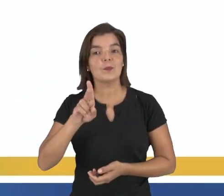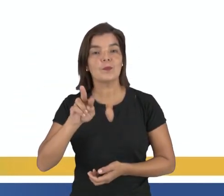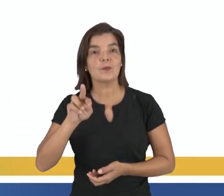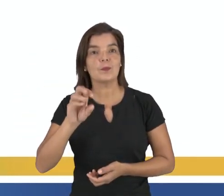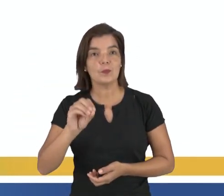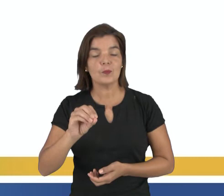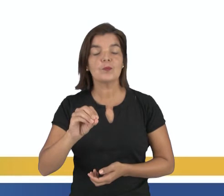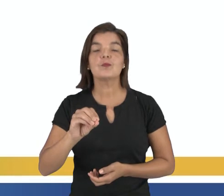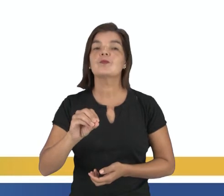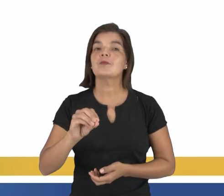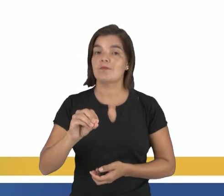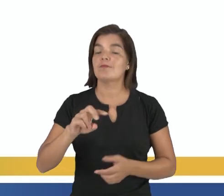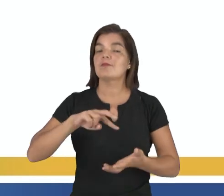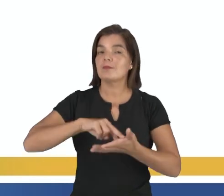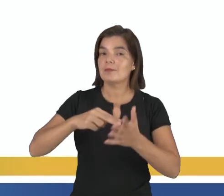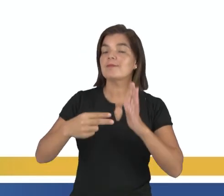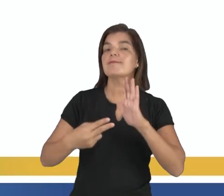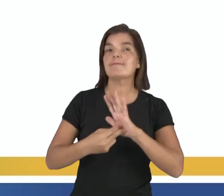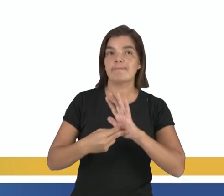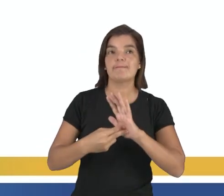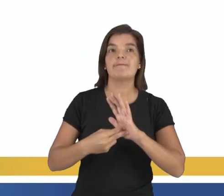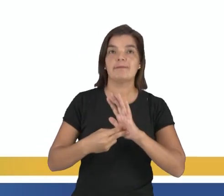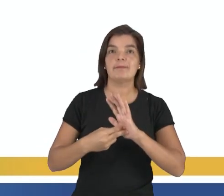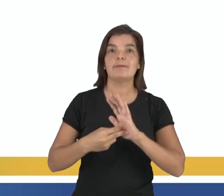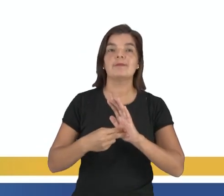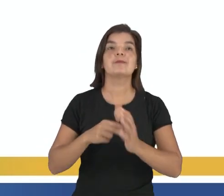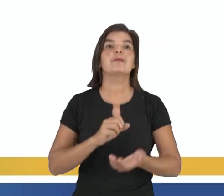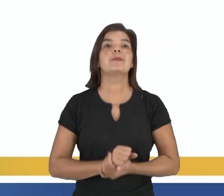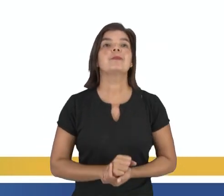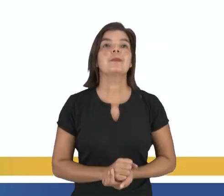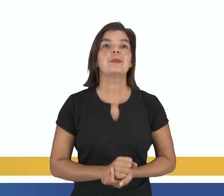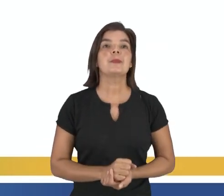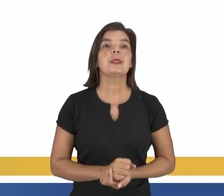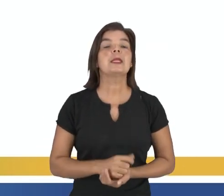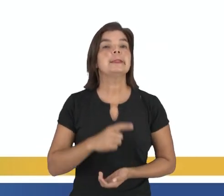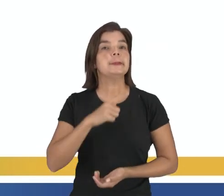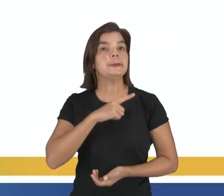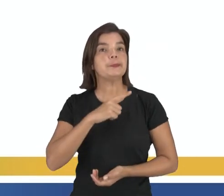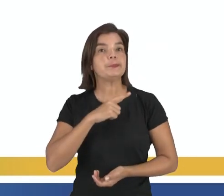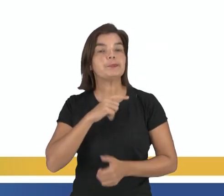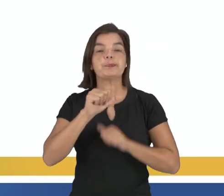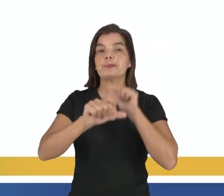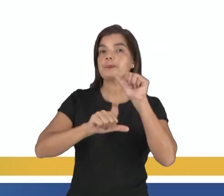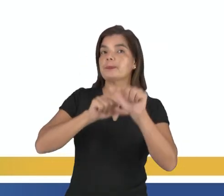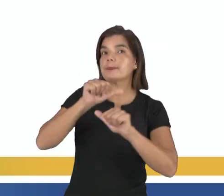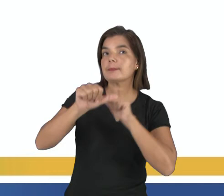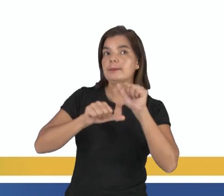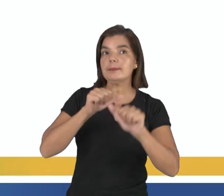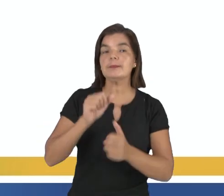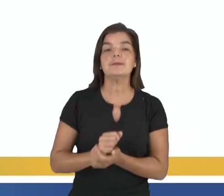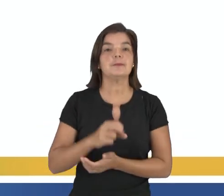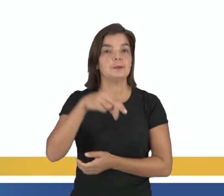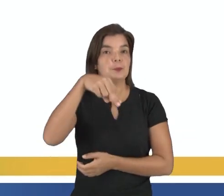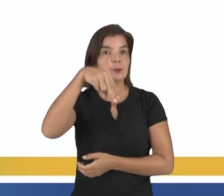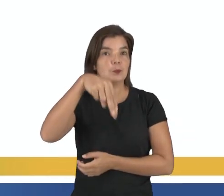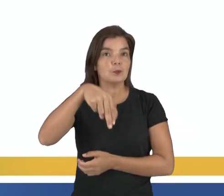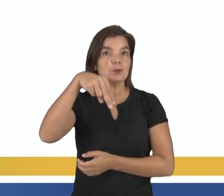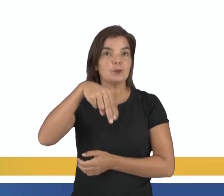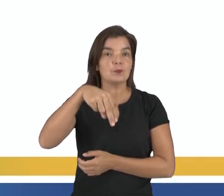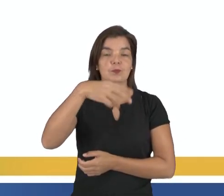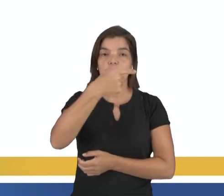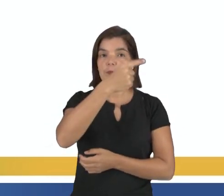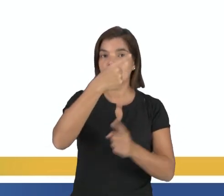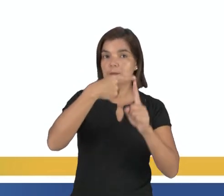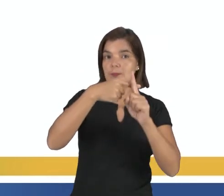oxidou. Se ele oxidou, ele é o agente redutor. Quem teve também outra variação? O nitrogênio foi